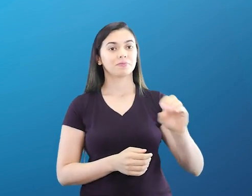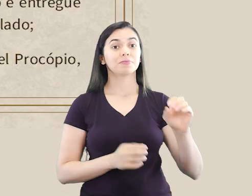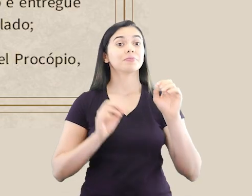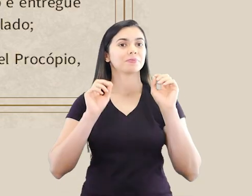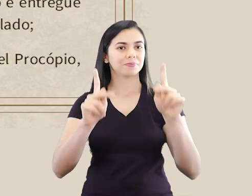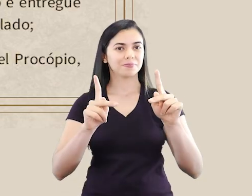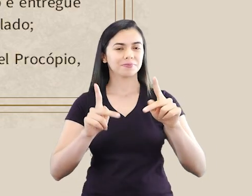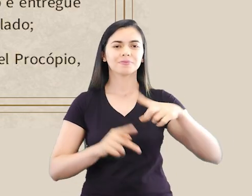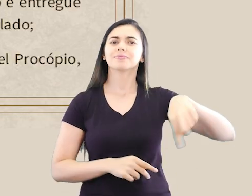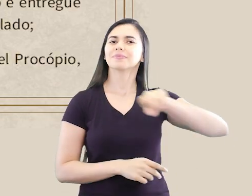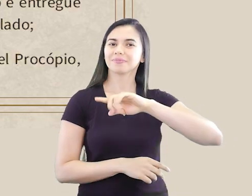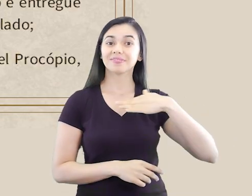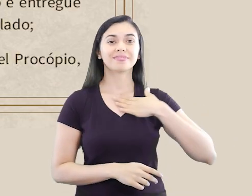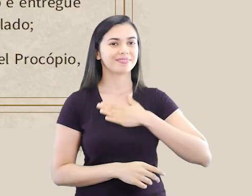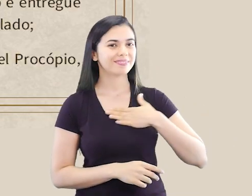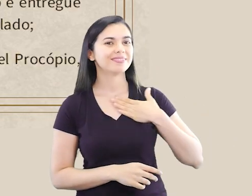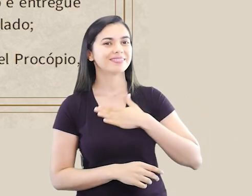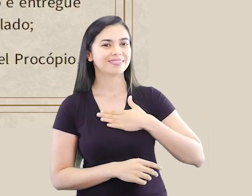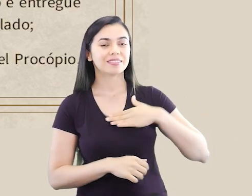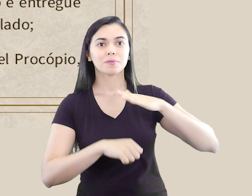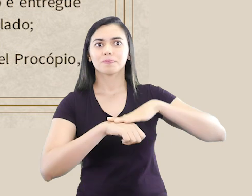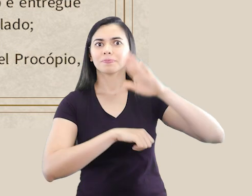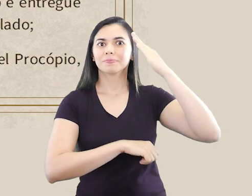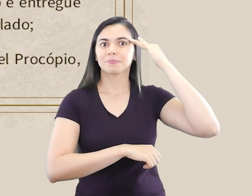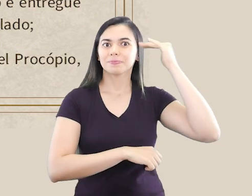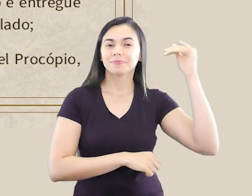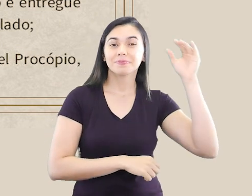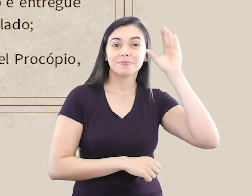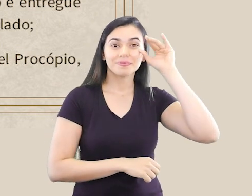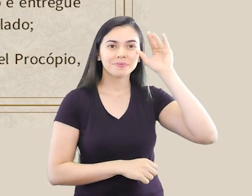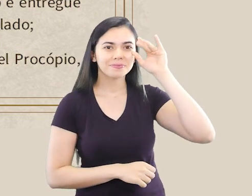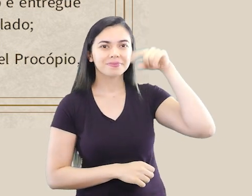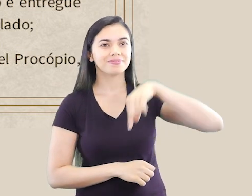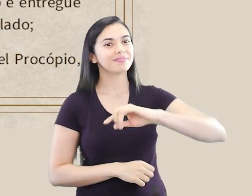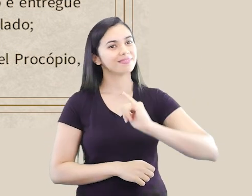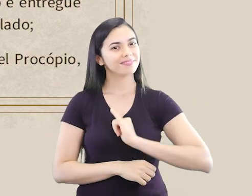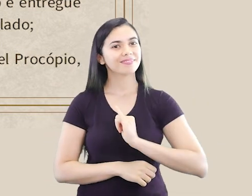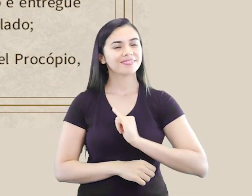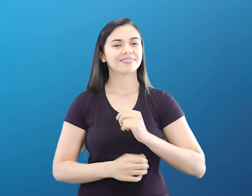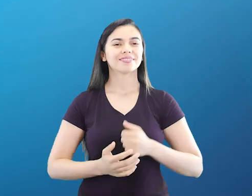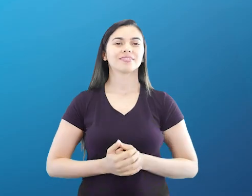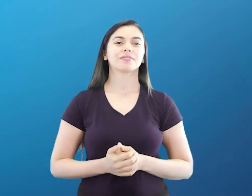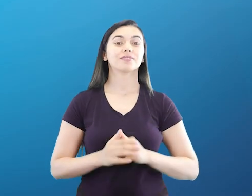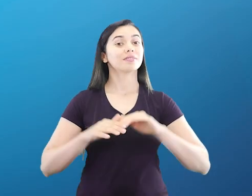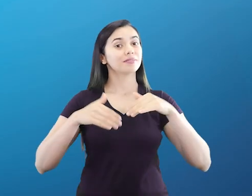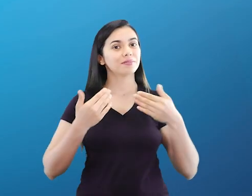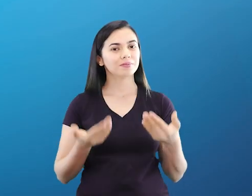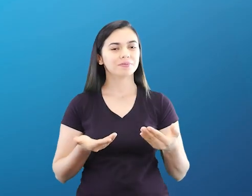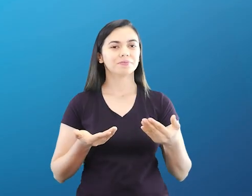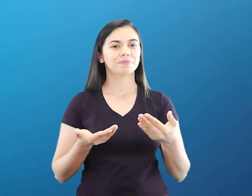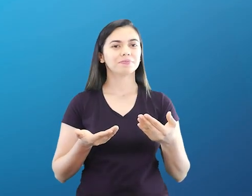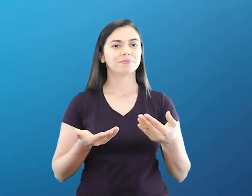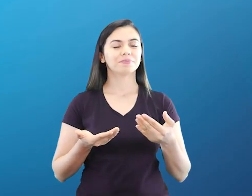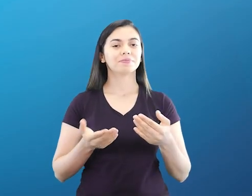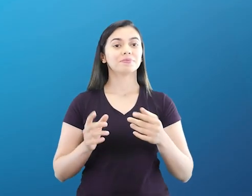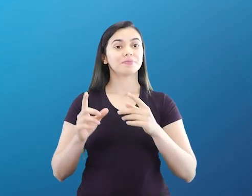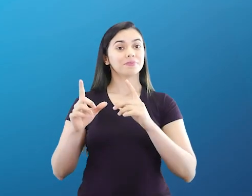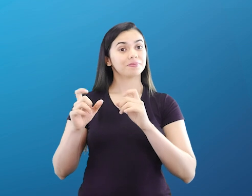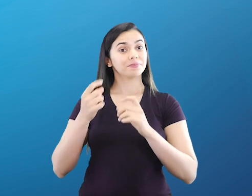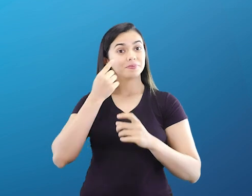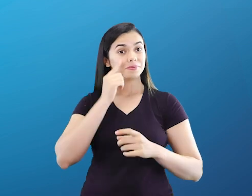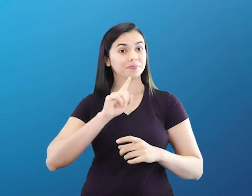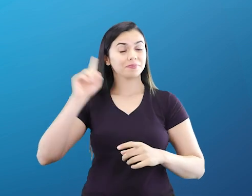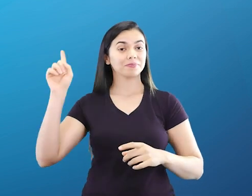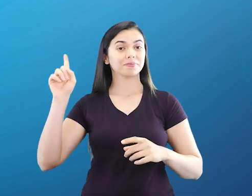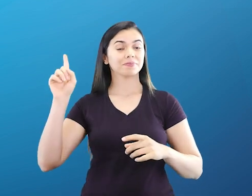turma? Gostaram de saber um pouco mais sobre as curiosidades da história da nossa cidade? Então, aqui na imagem a